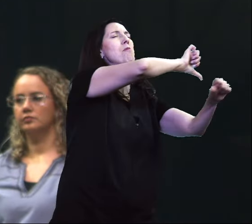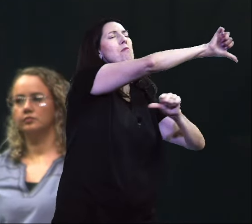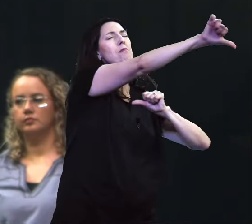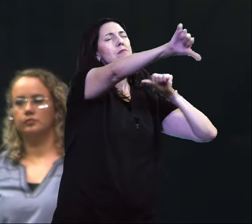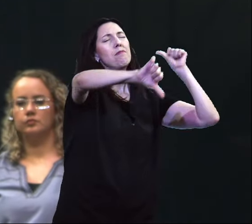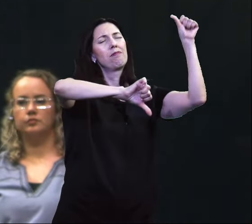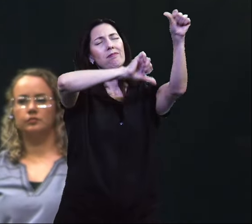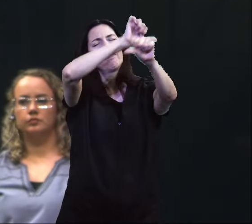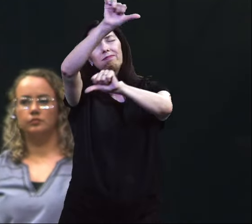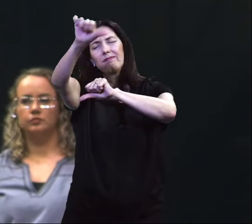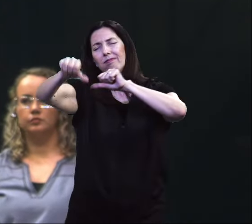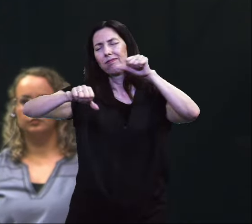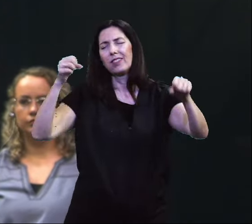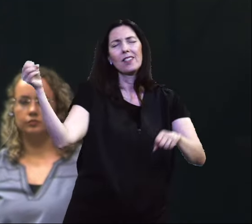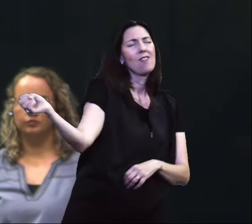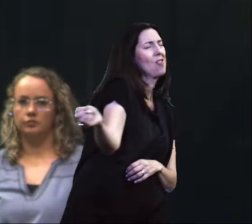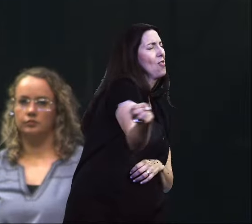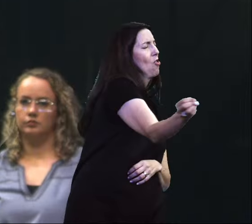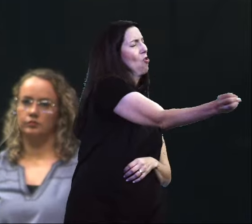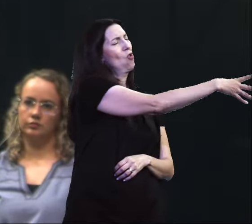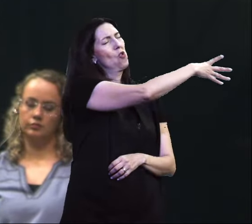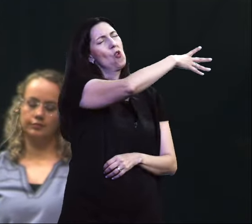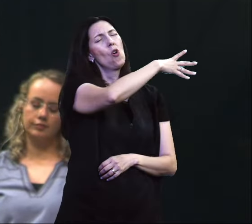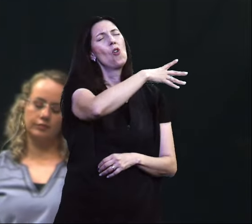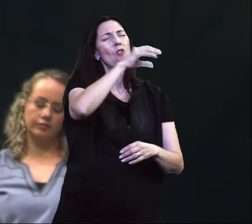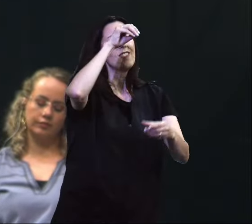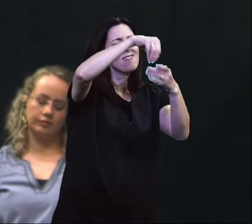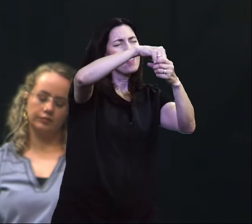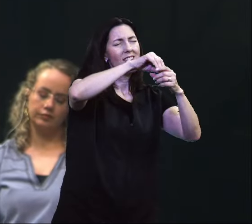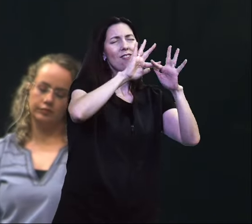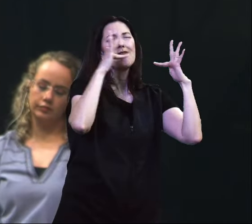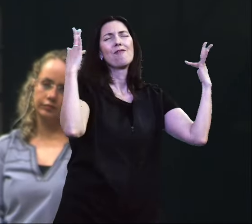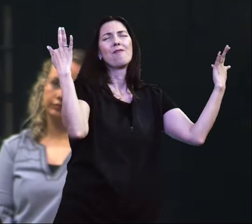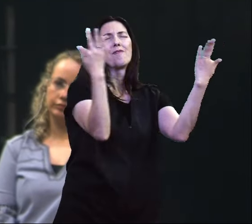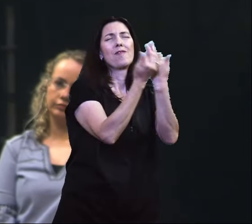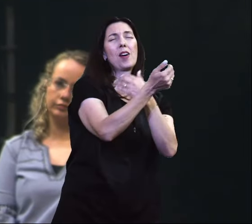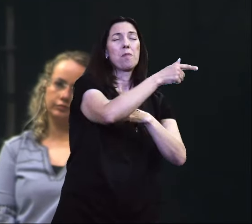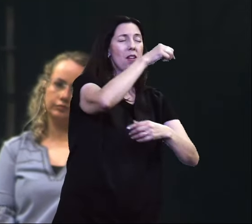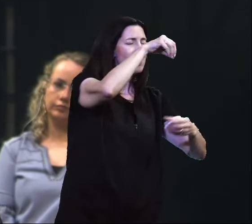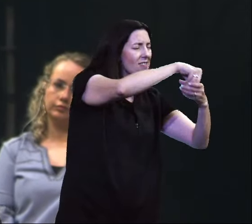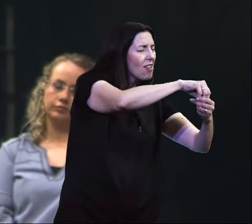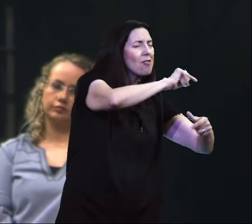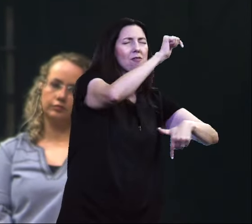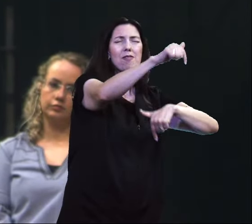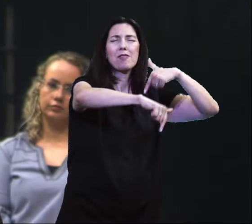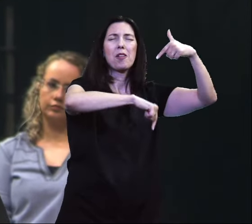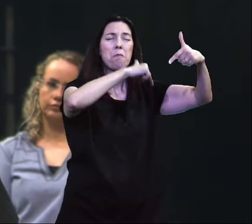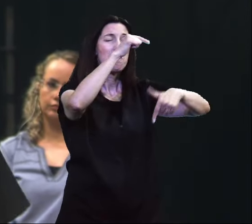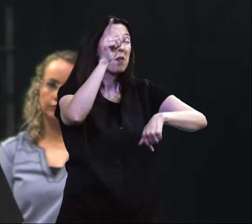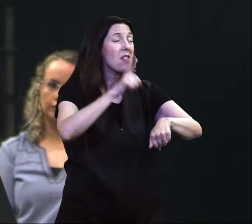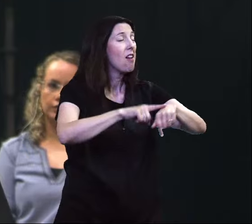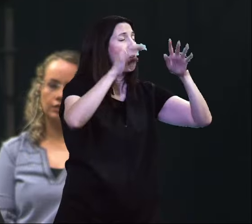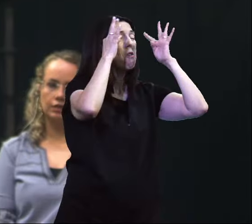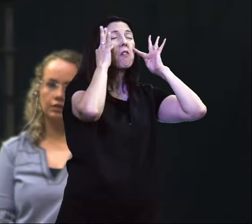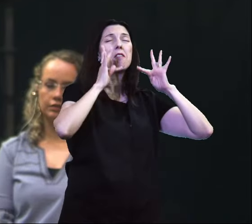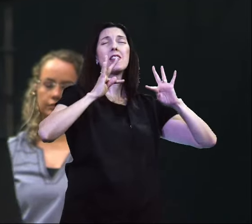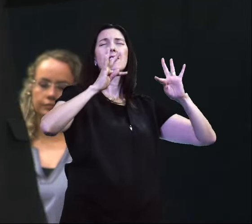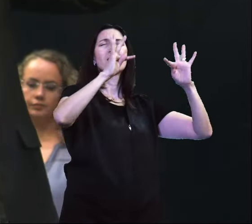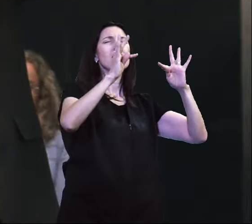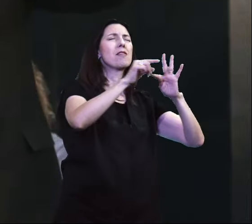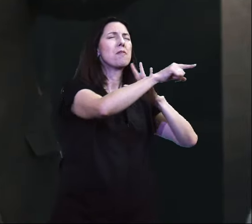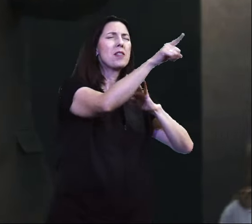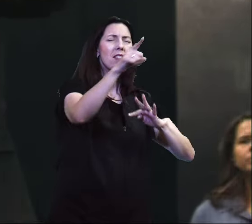Deus sem precedentes aconteça dentro da casa deles, no lugar onde eles trabalham, enquanto eles testemunham, enquanto